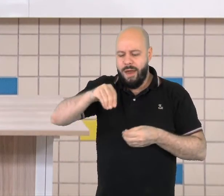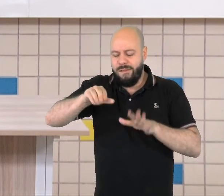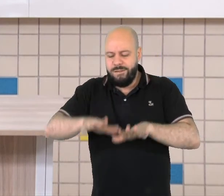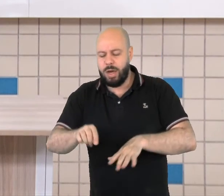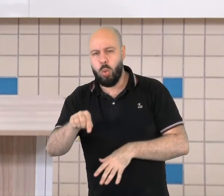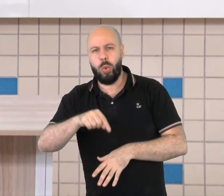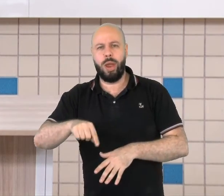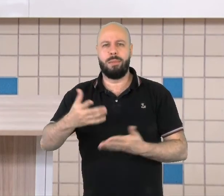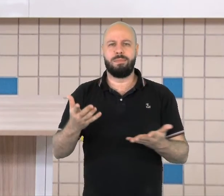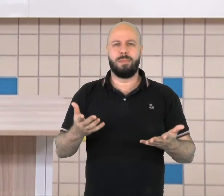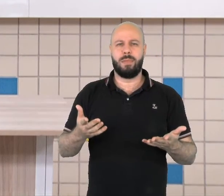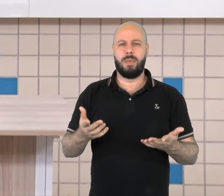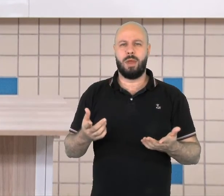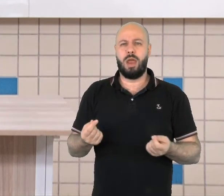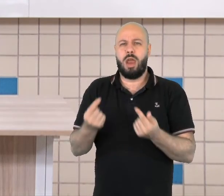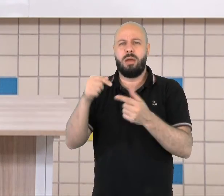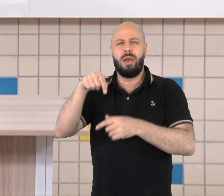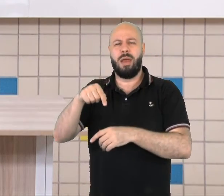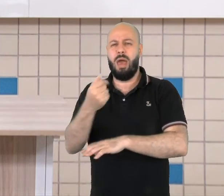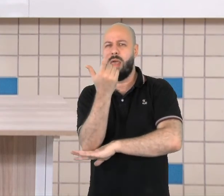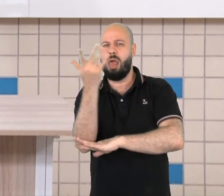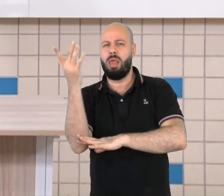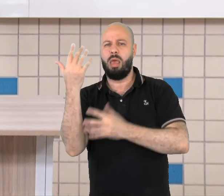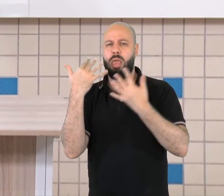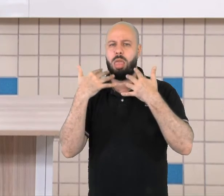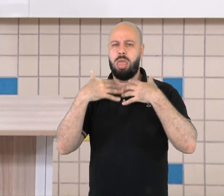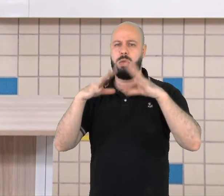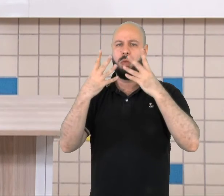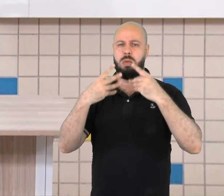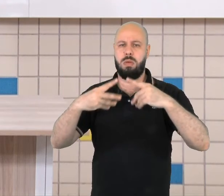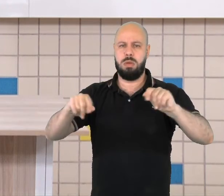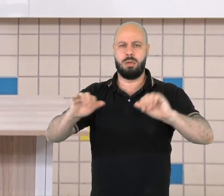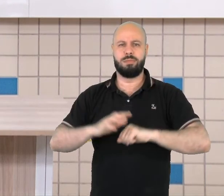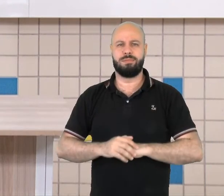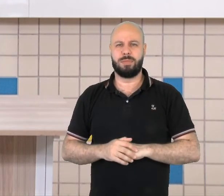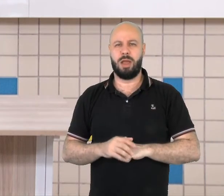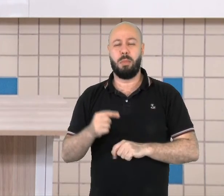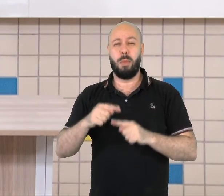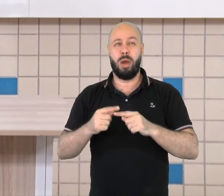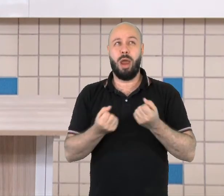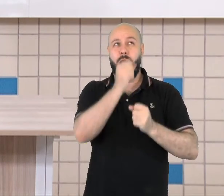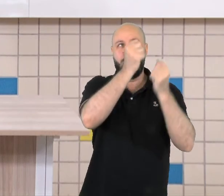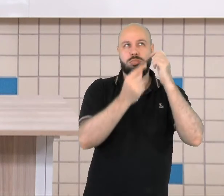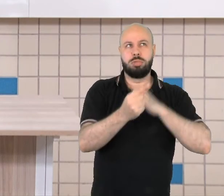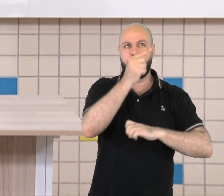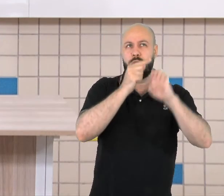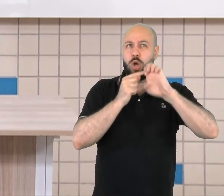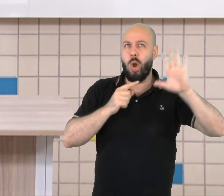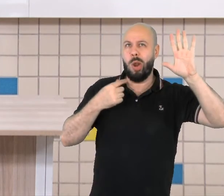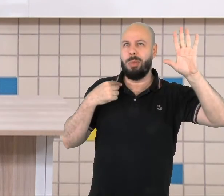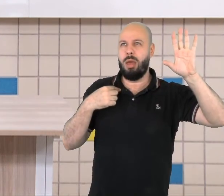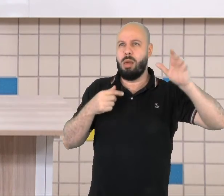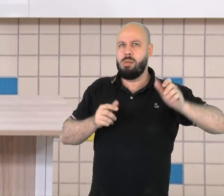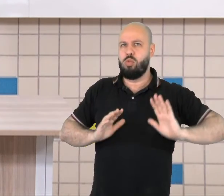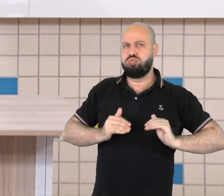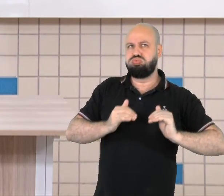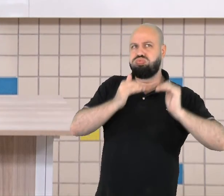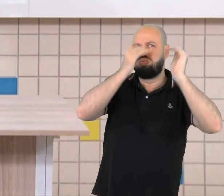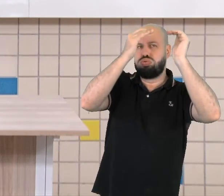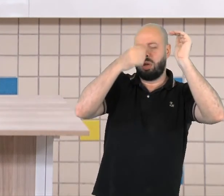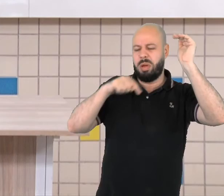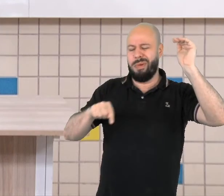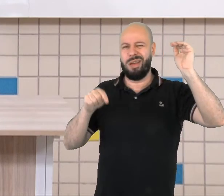de que a nossa natureza está indo, né? É para alimentar uma indústria de um outro território, né? Que